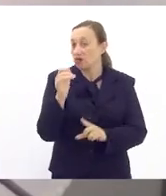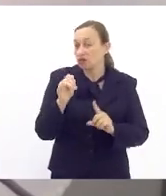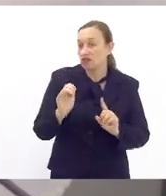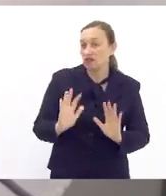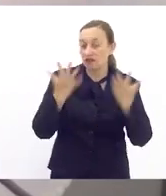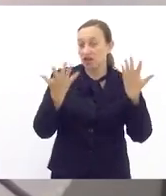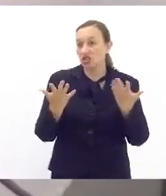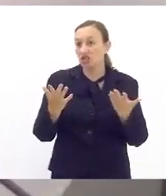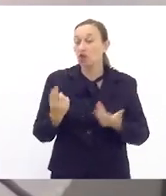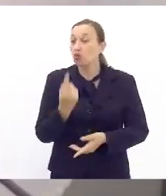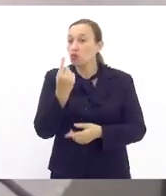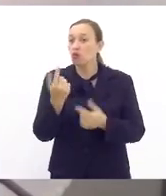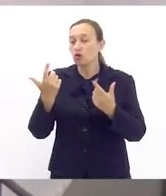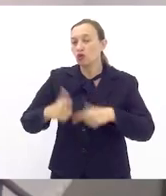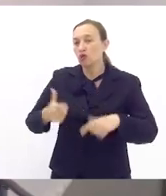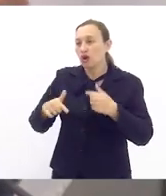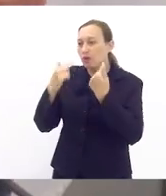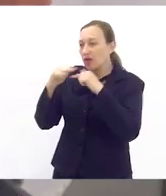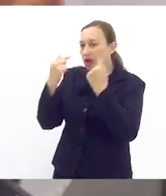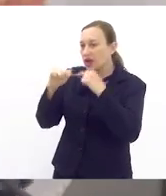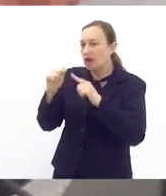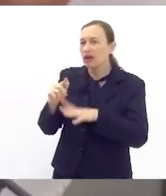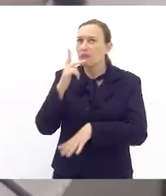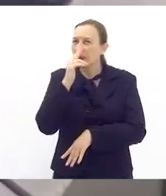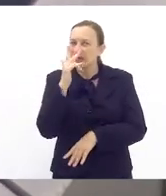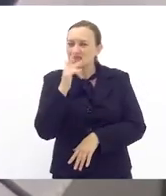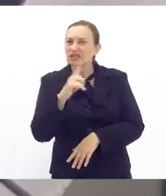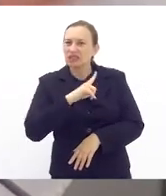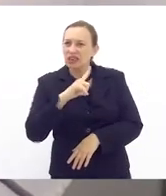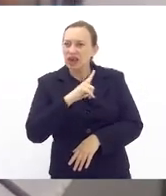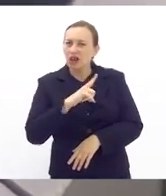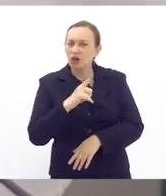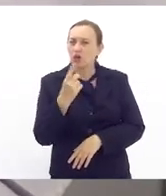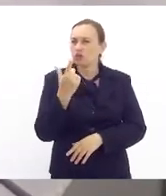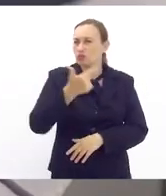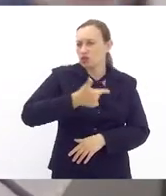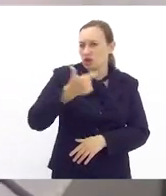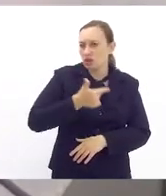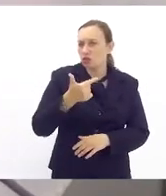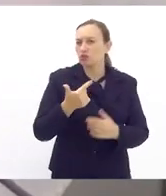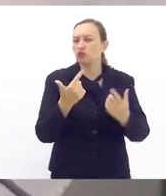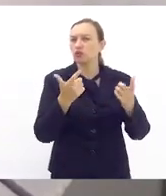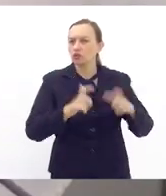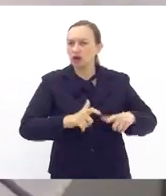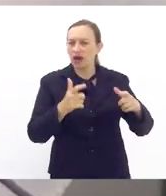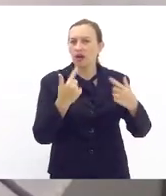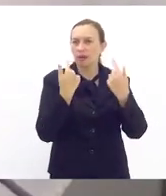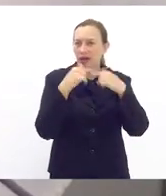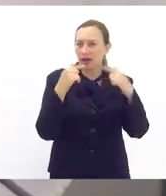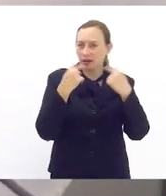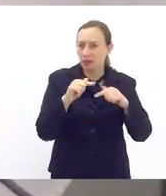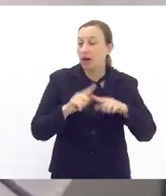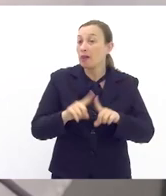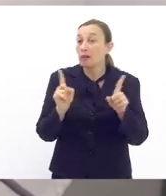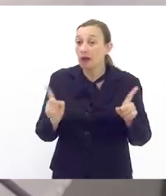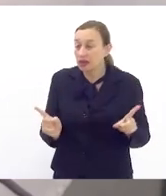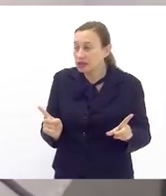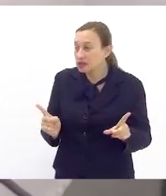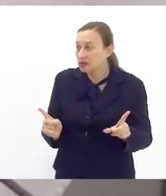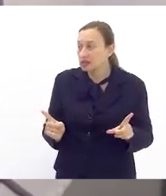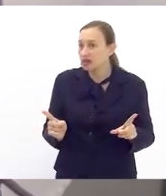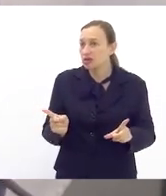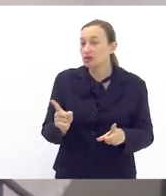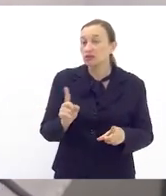agora parece que vai ter o segundo tempo assusta Se não me engano lá na subprefeitura oferecer um espaço painel para poder mas assim é